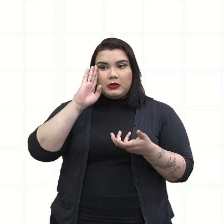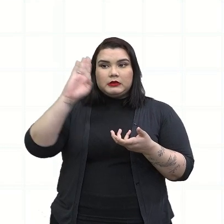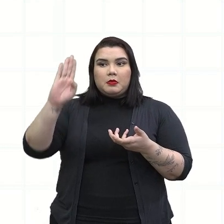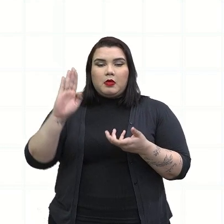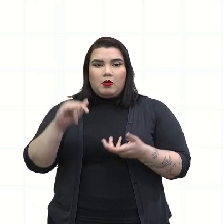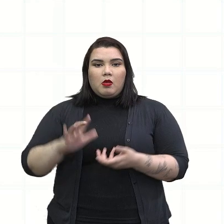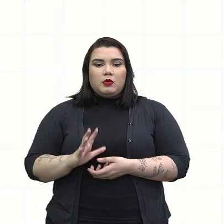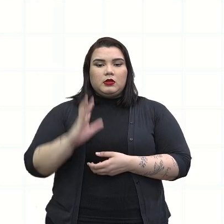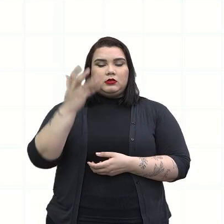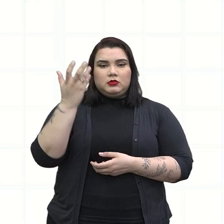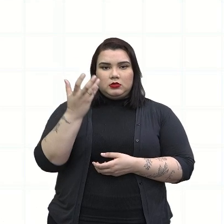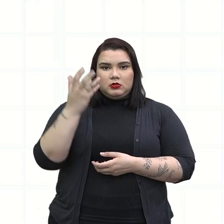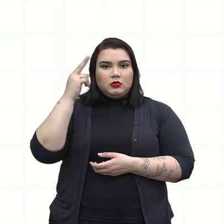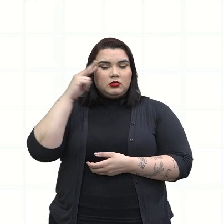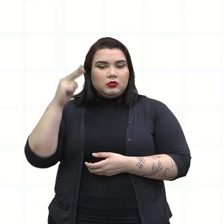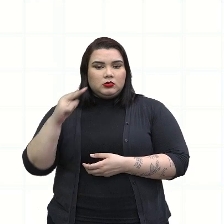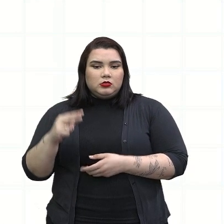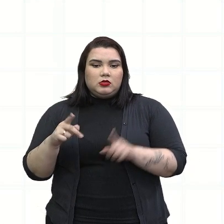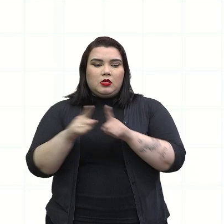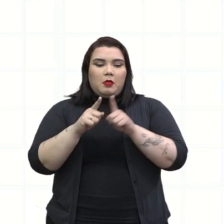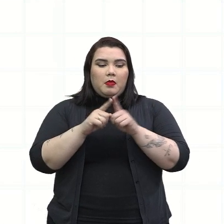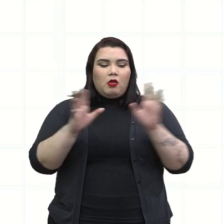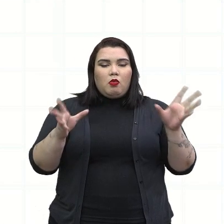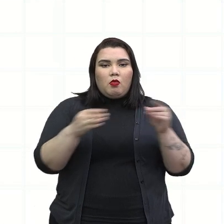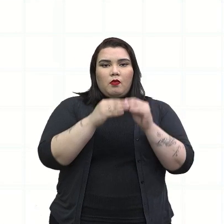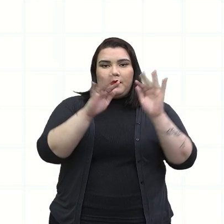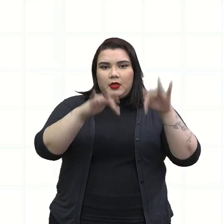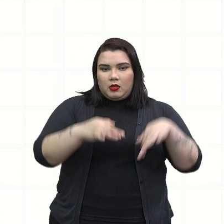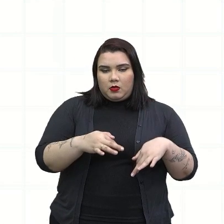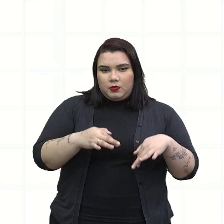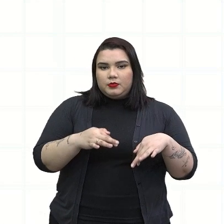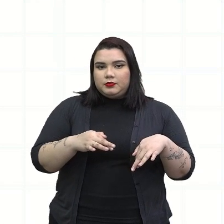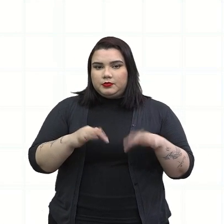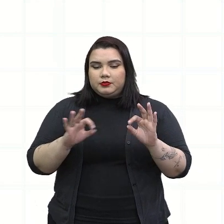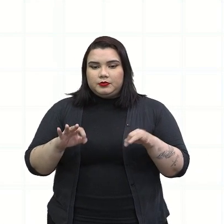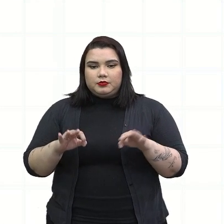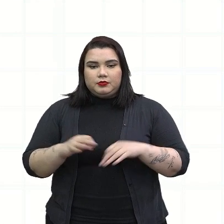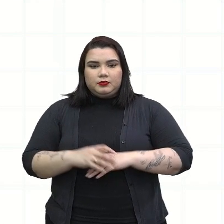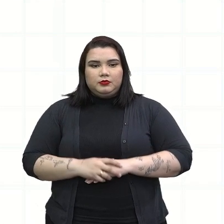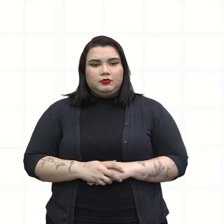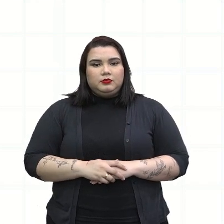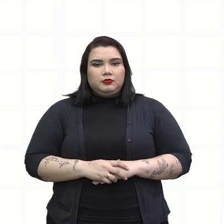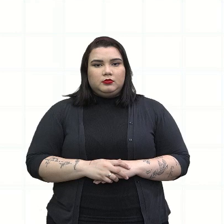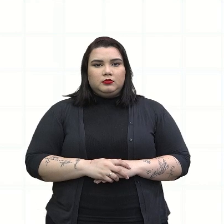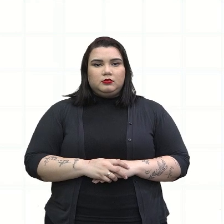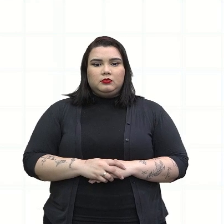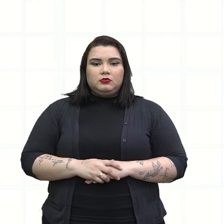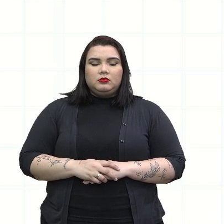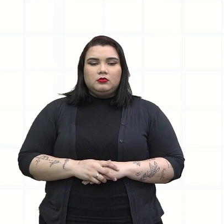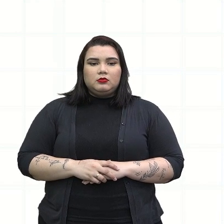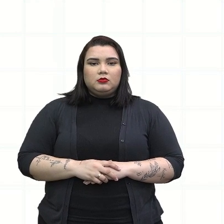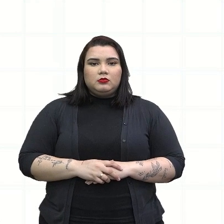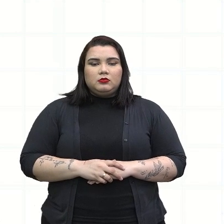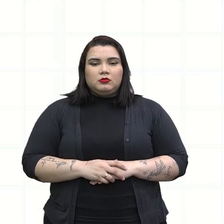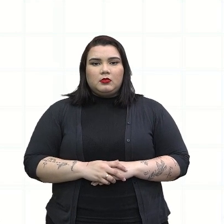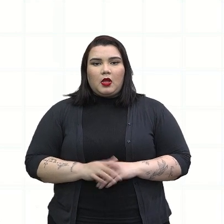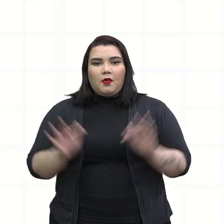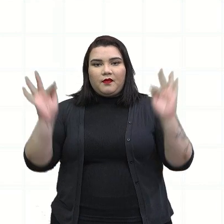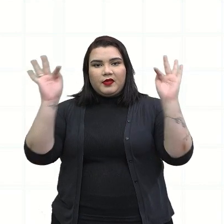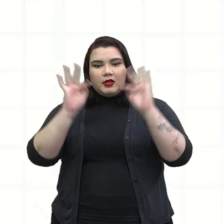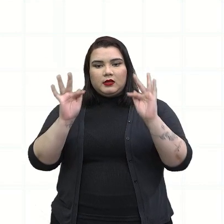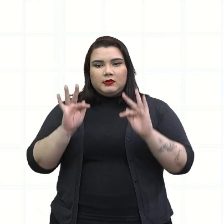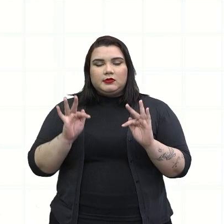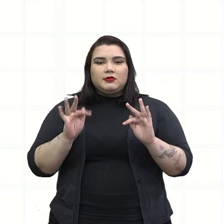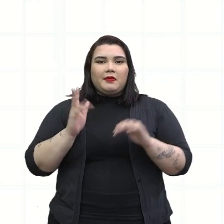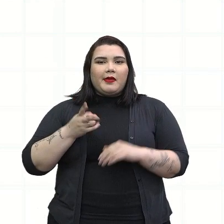ali da história, e o desfecho, que é o final, né? Happy Ever and After, né? Felizes para sempre,